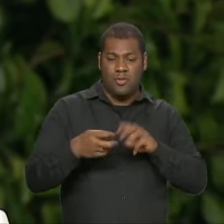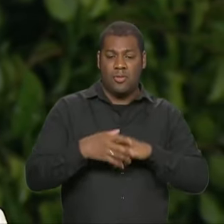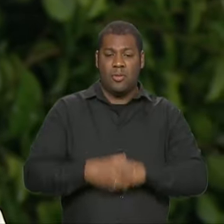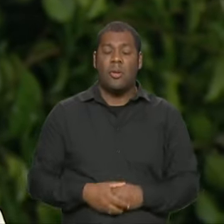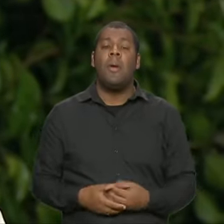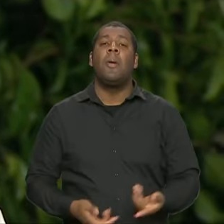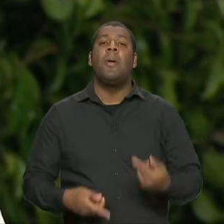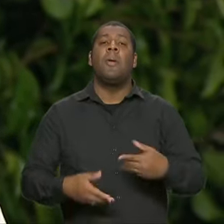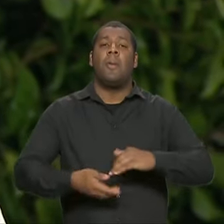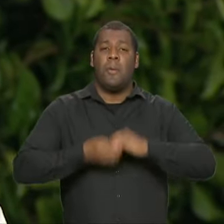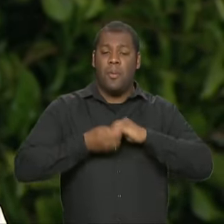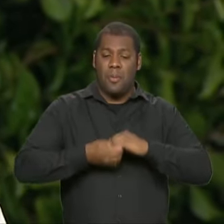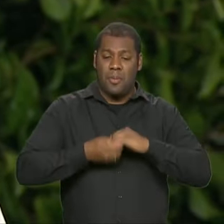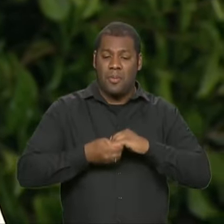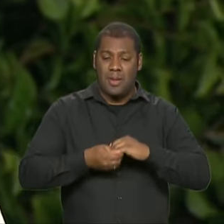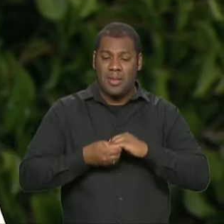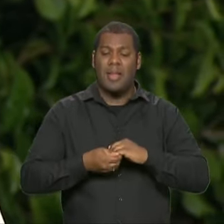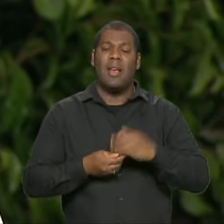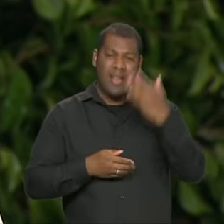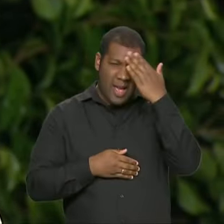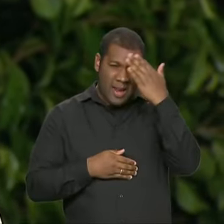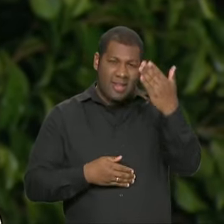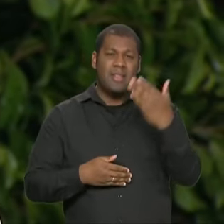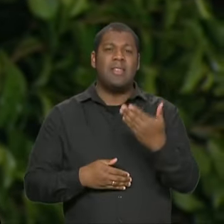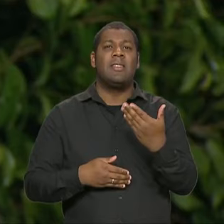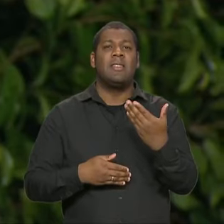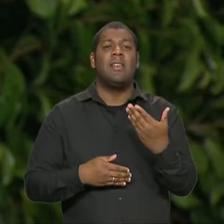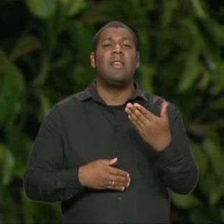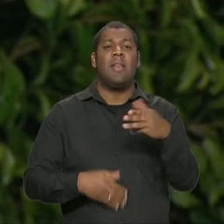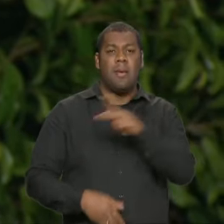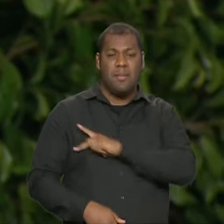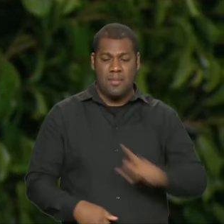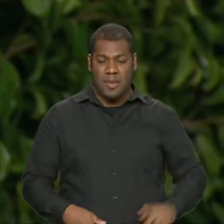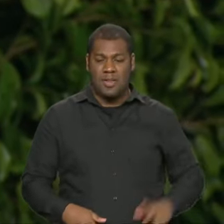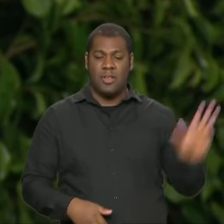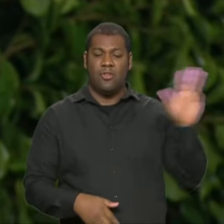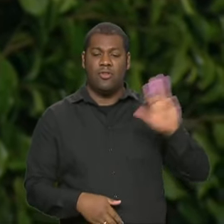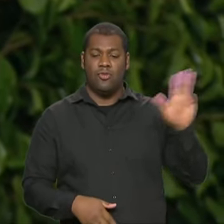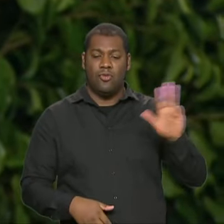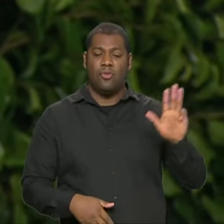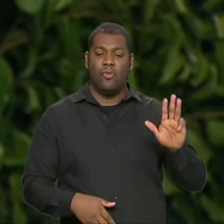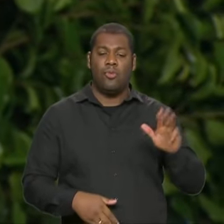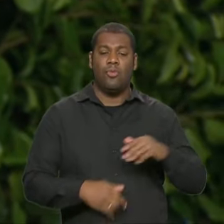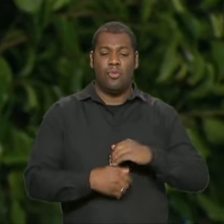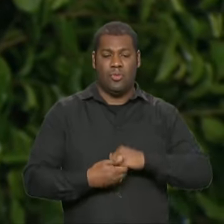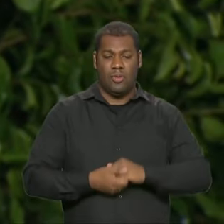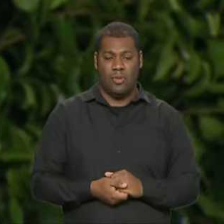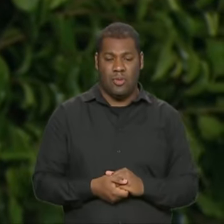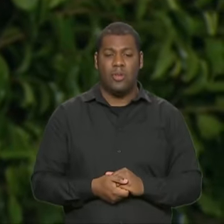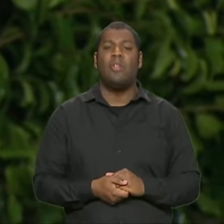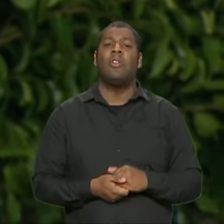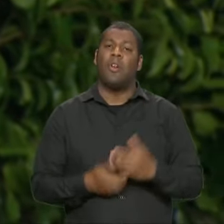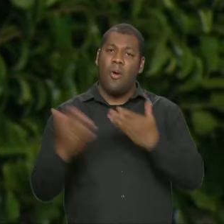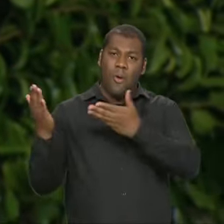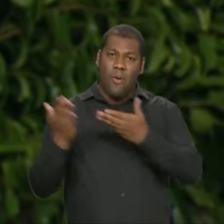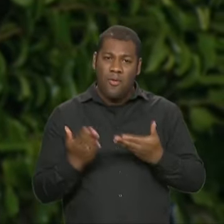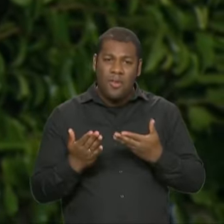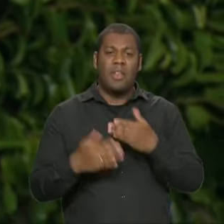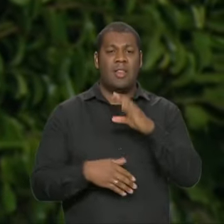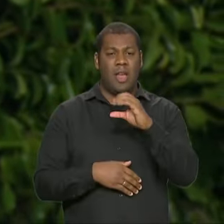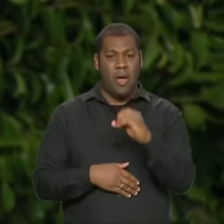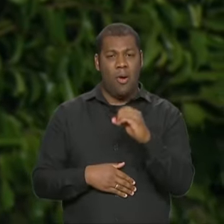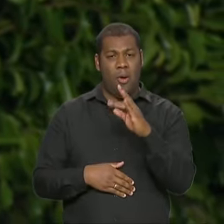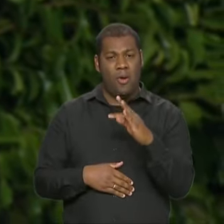quiero cumprimentar y agradecer al presidente Lula da Silva por convidar a OTCA para formar